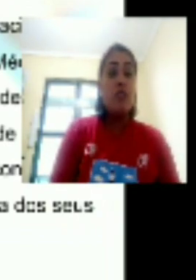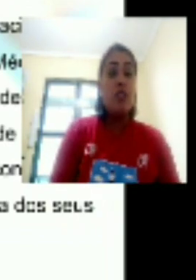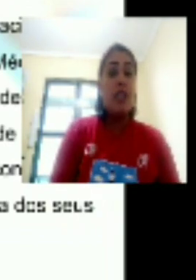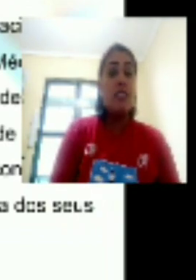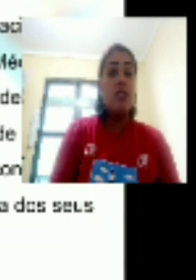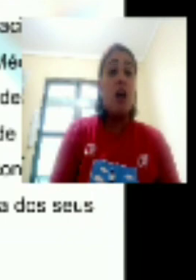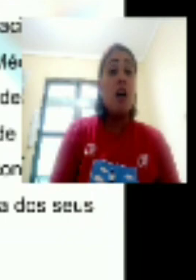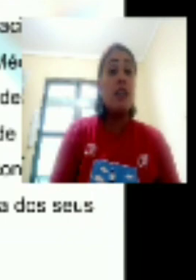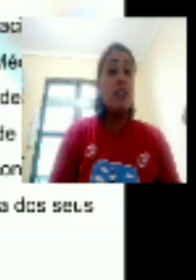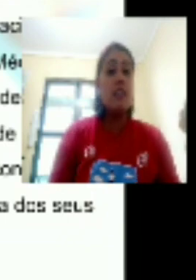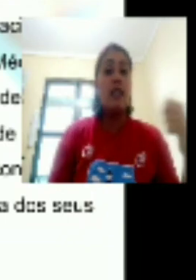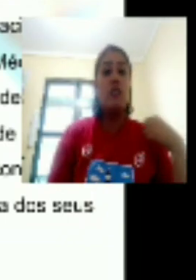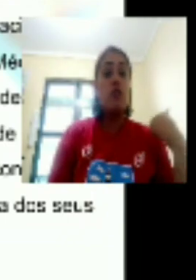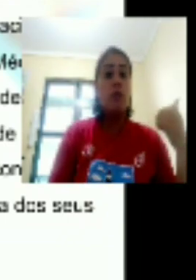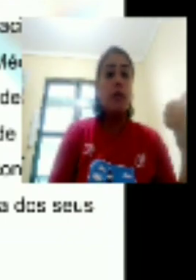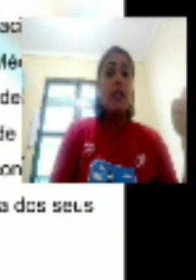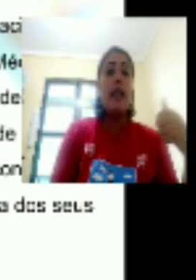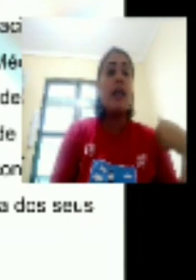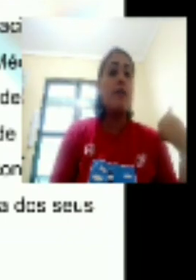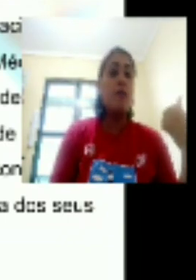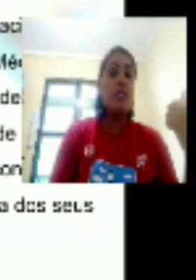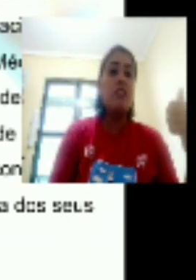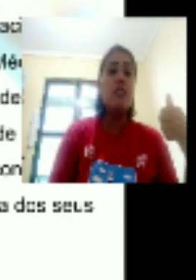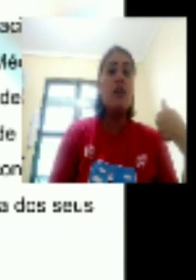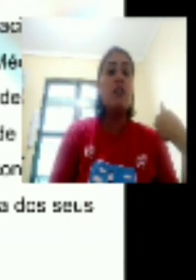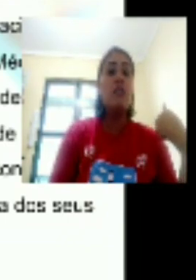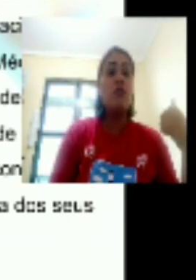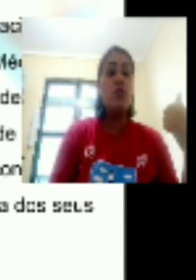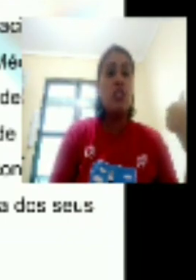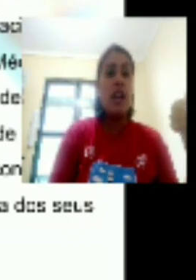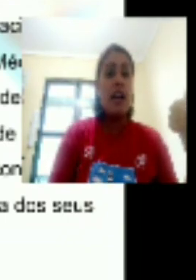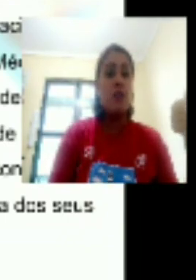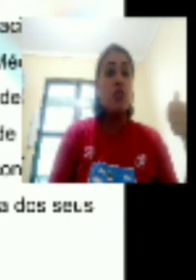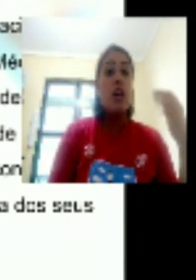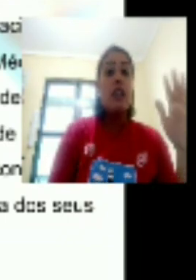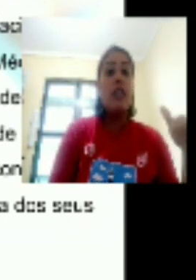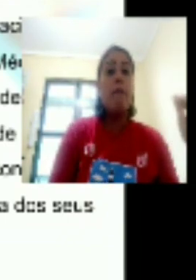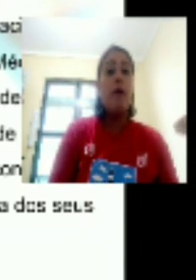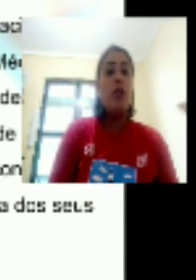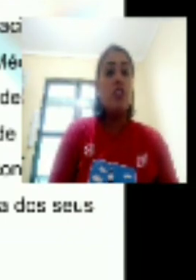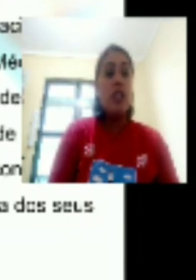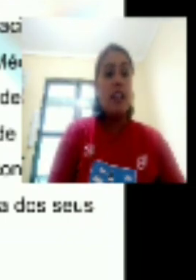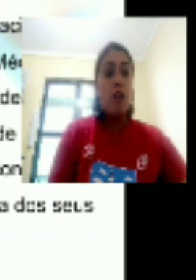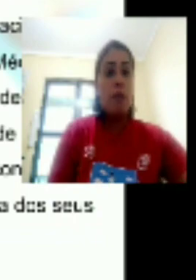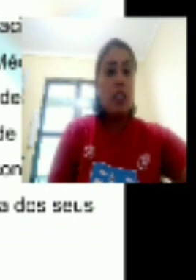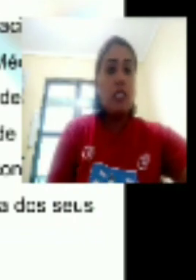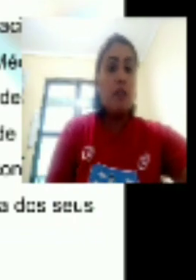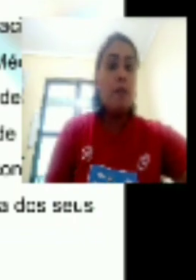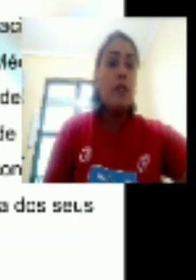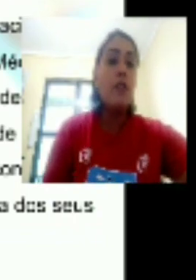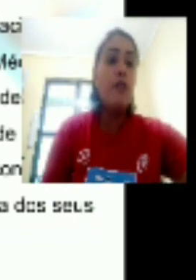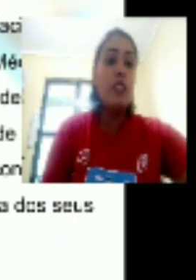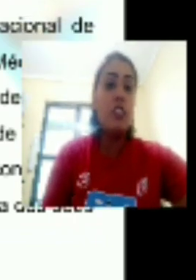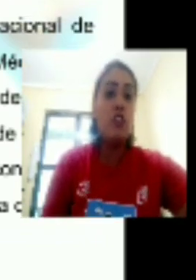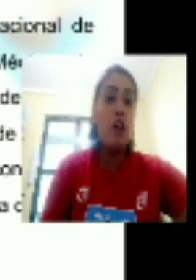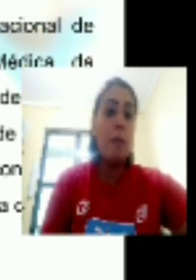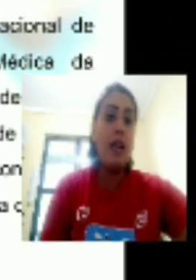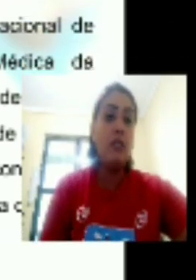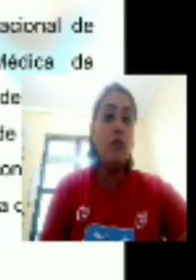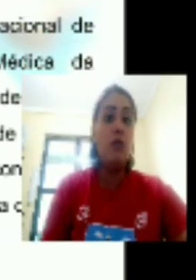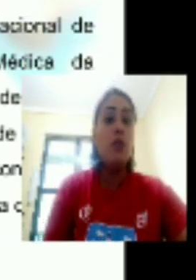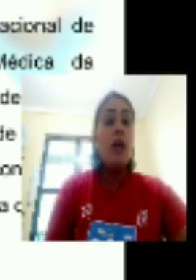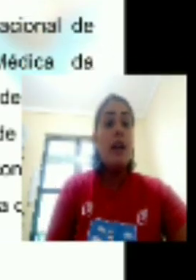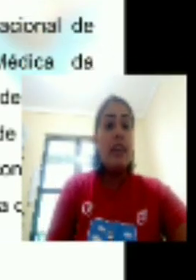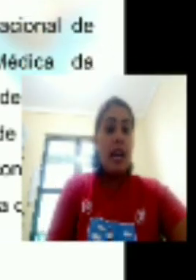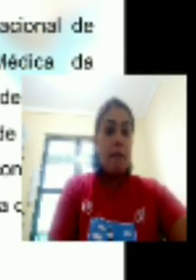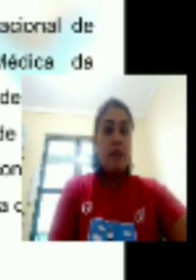categorias profissionais organizadas, como bancário, comerciante, industriários, que posteriormente foi